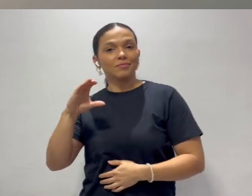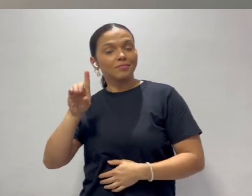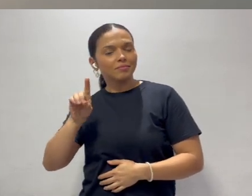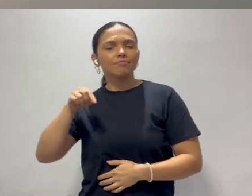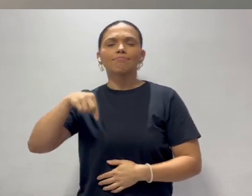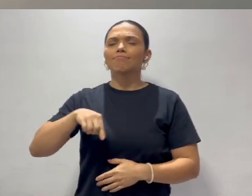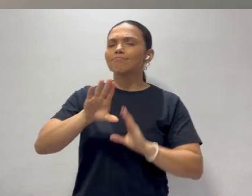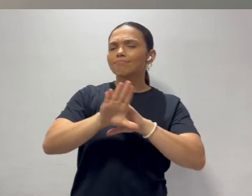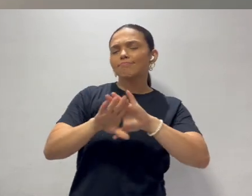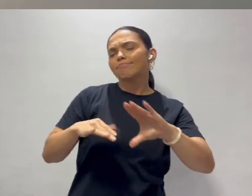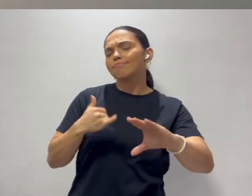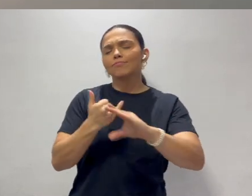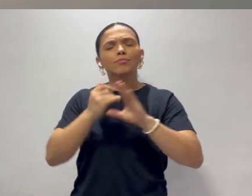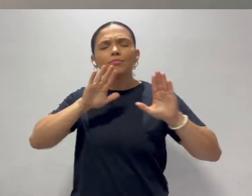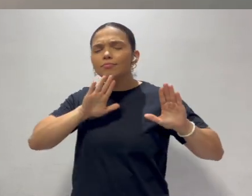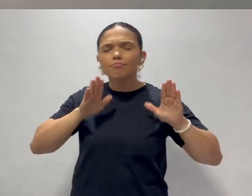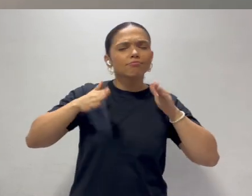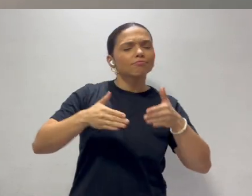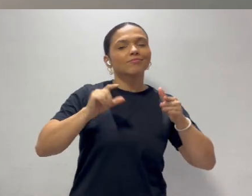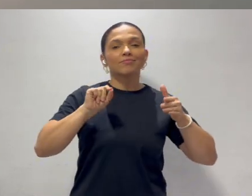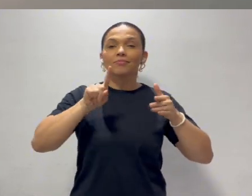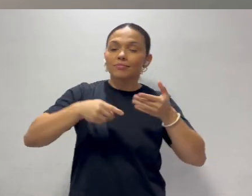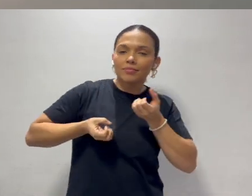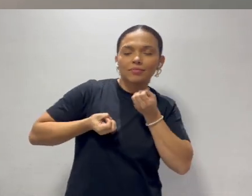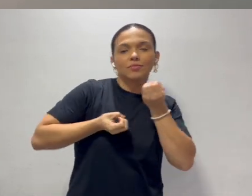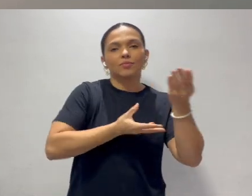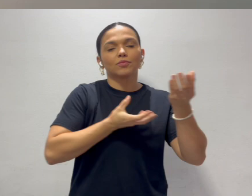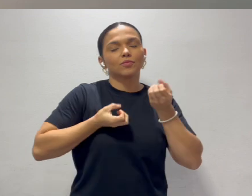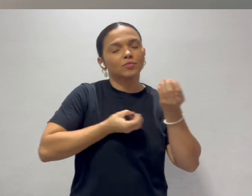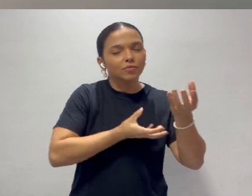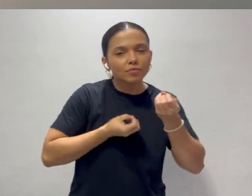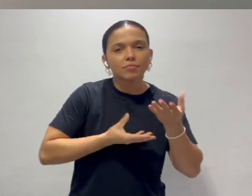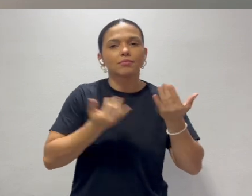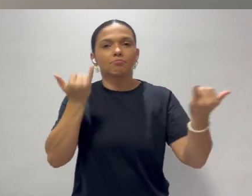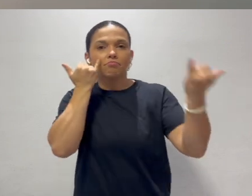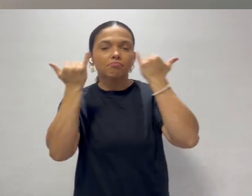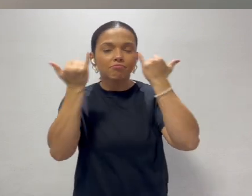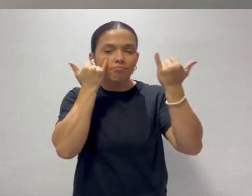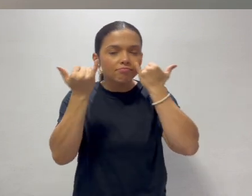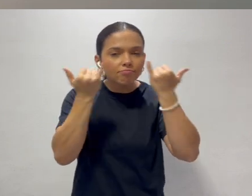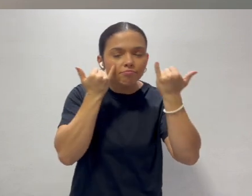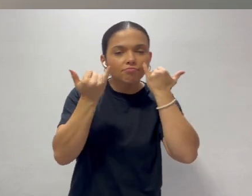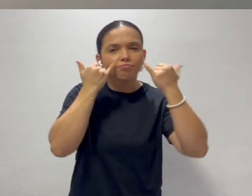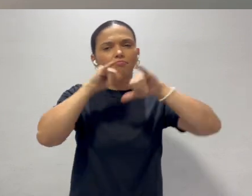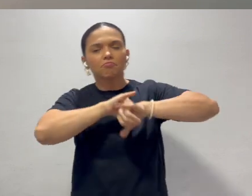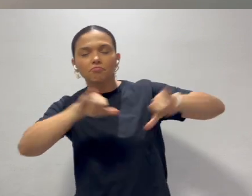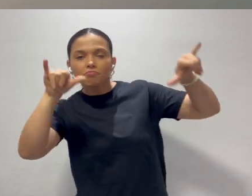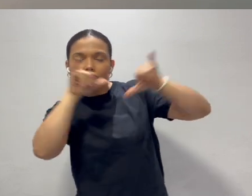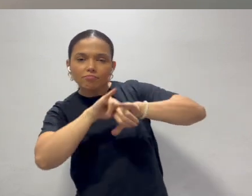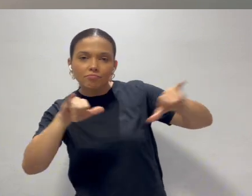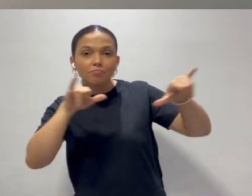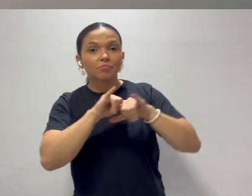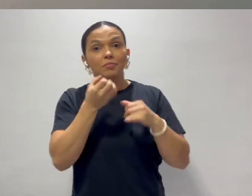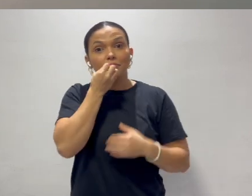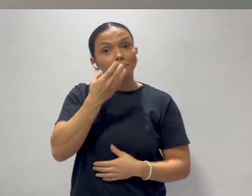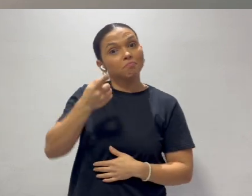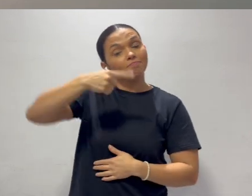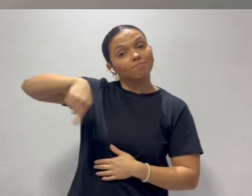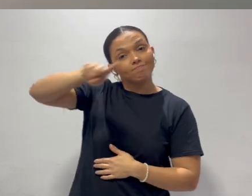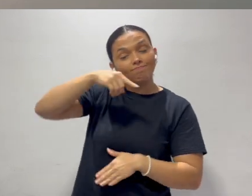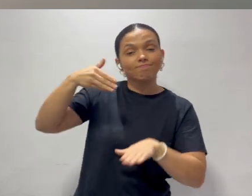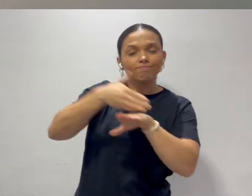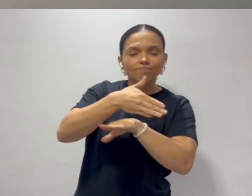da notícia, ao canal da informação. Que alegria contar com todos vocês diariamente, com